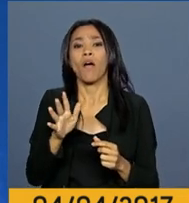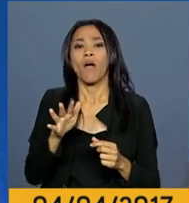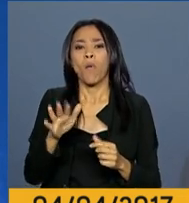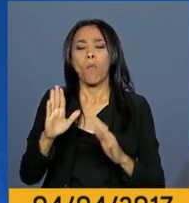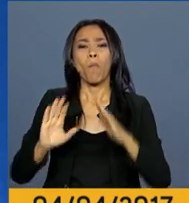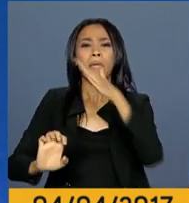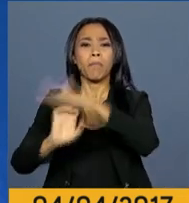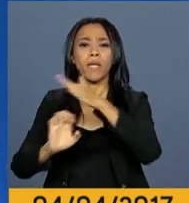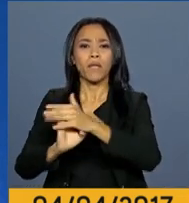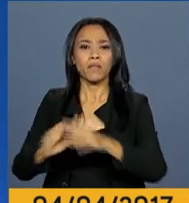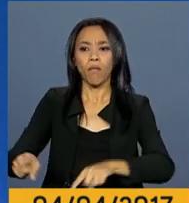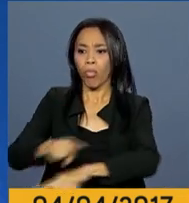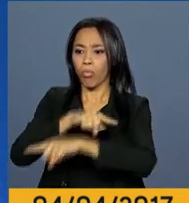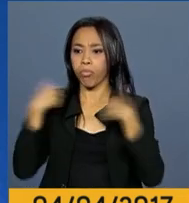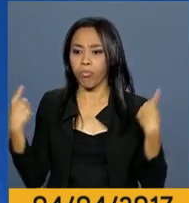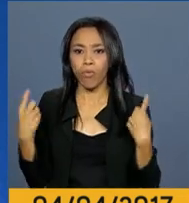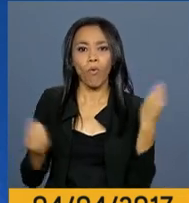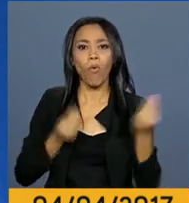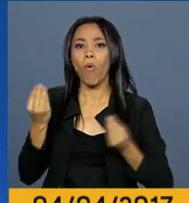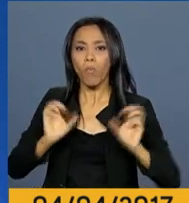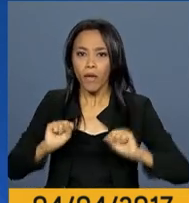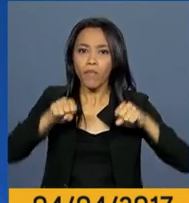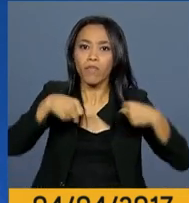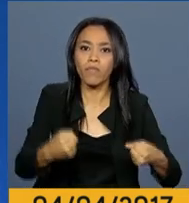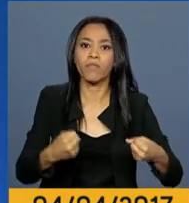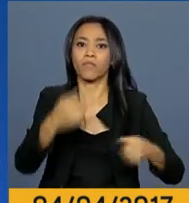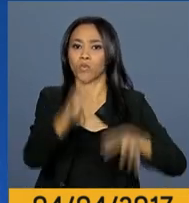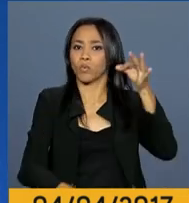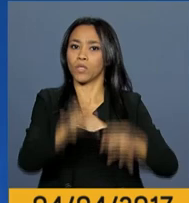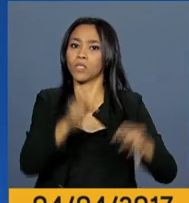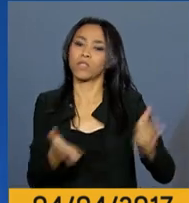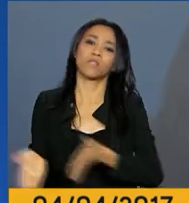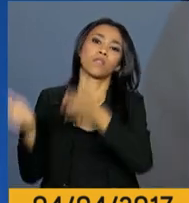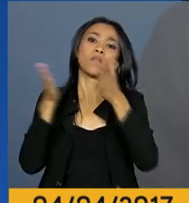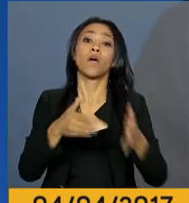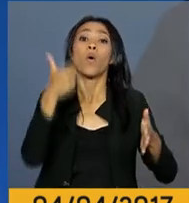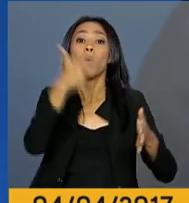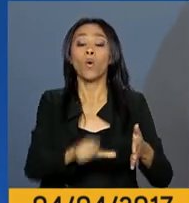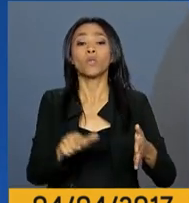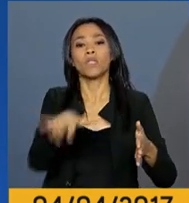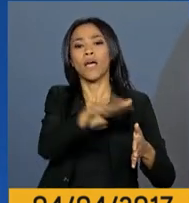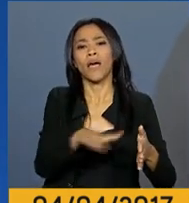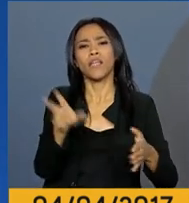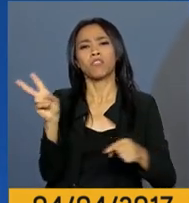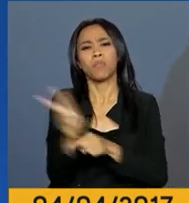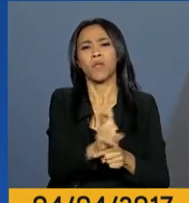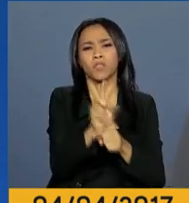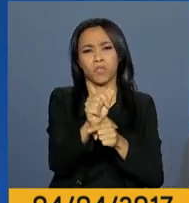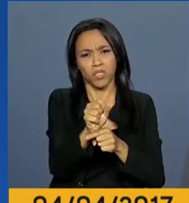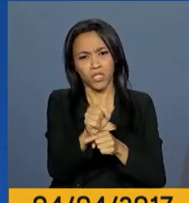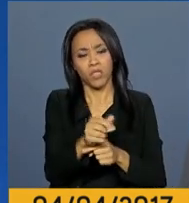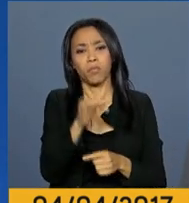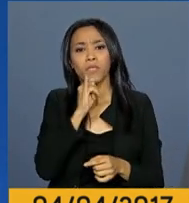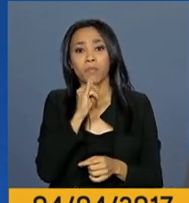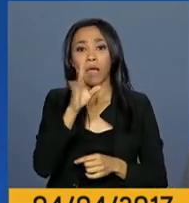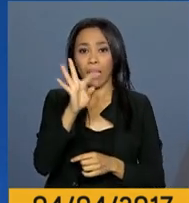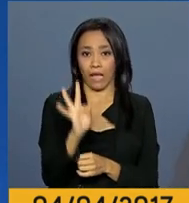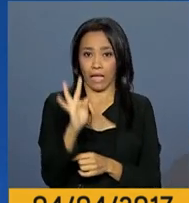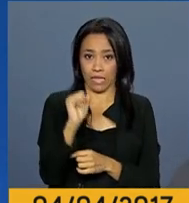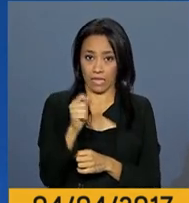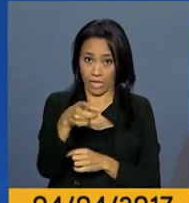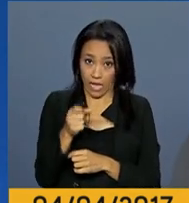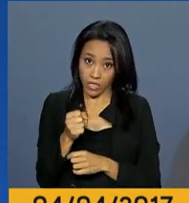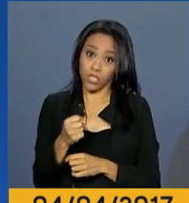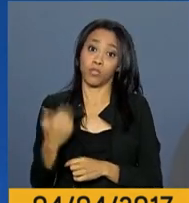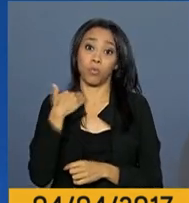para incentivar a recuperação judicial. Estamos modernizando o mercado de crédito com alterações nas taxas do BNDES. E as novas